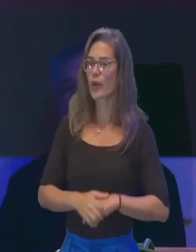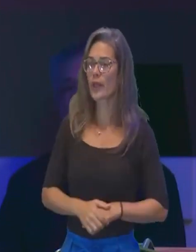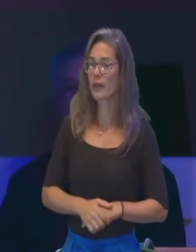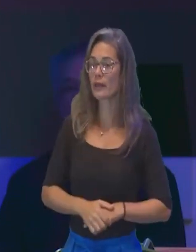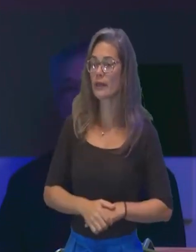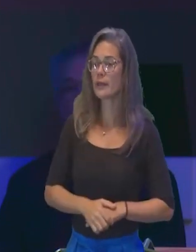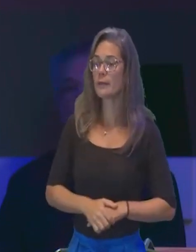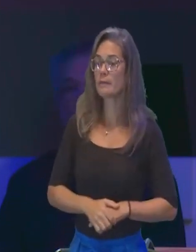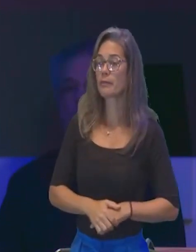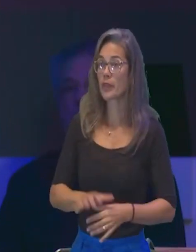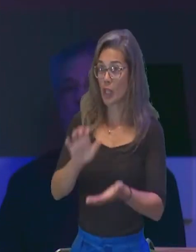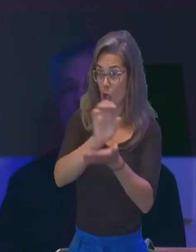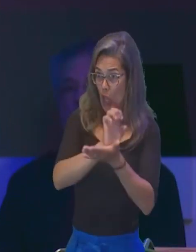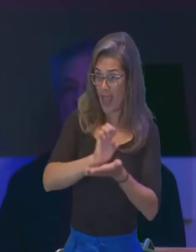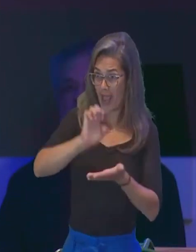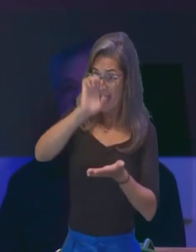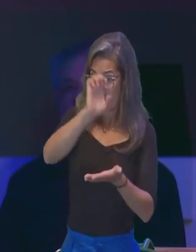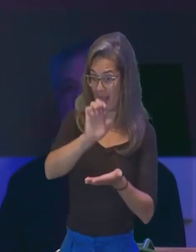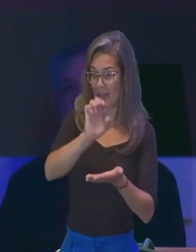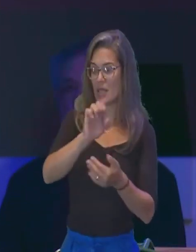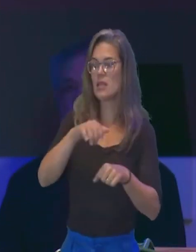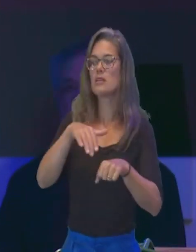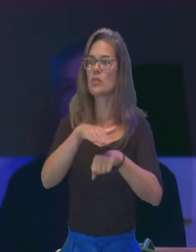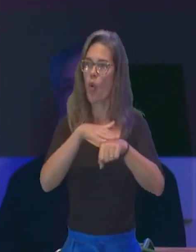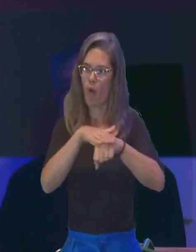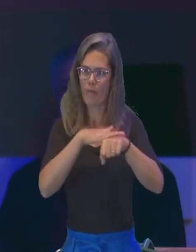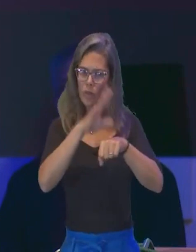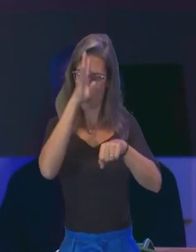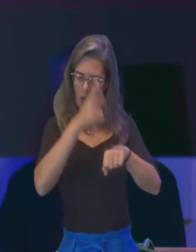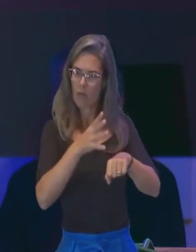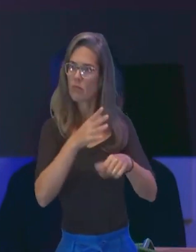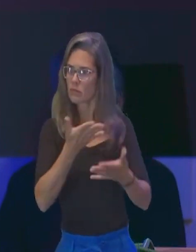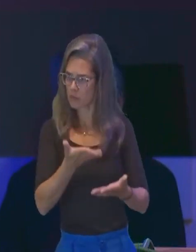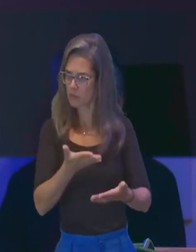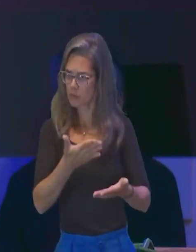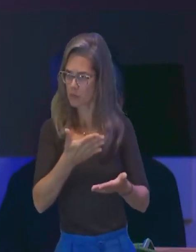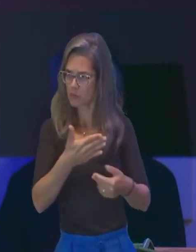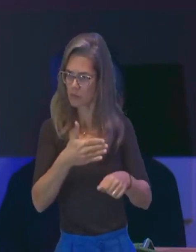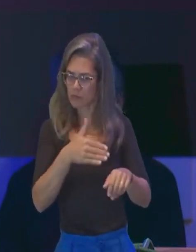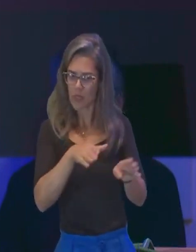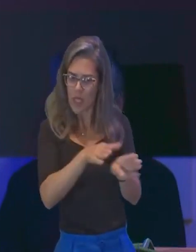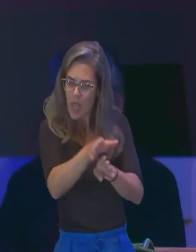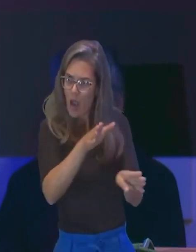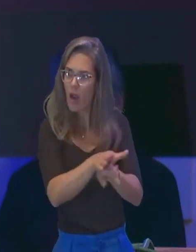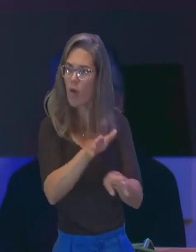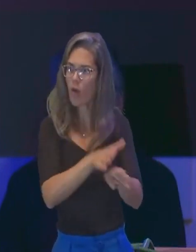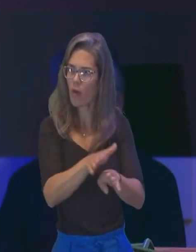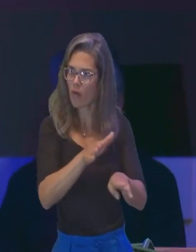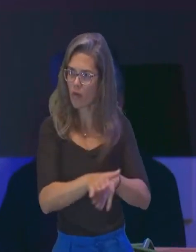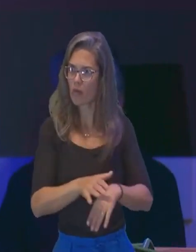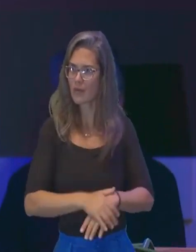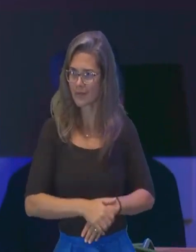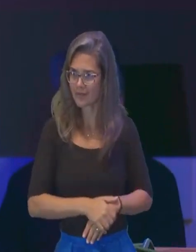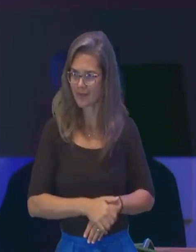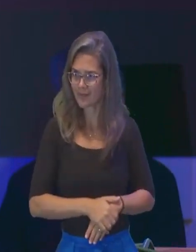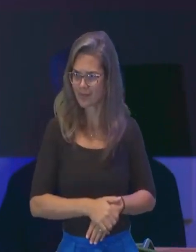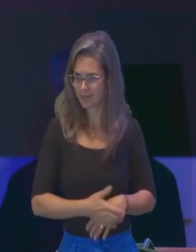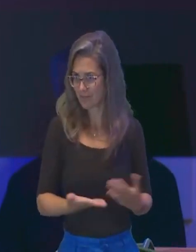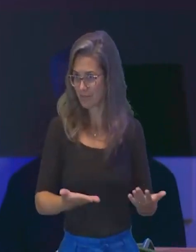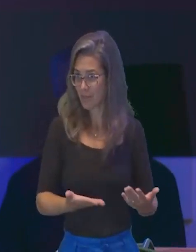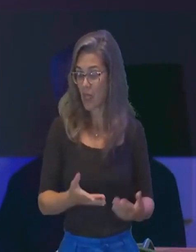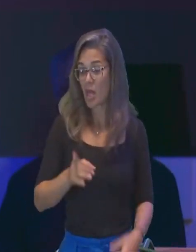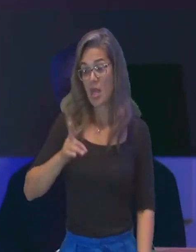dos moradores de Gileade, disse a Acabe, vejam o que ele disse para o rei Acabe: tão certo como vive o Senhor, Deus